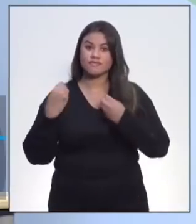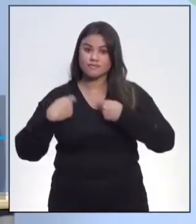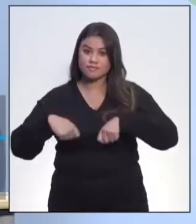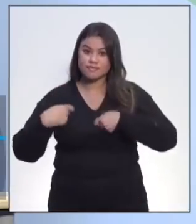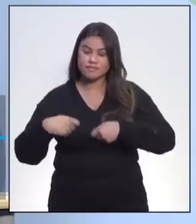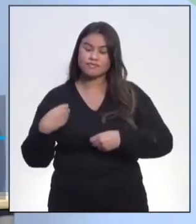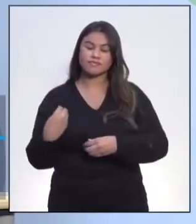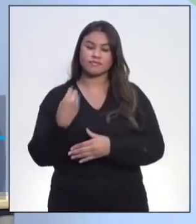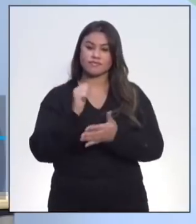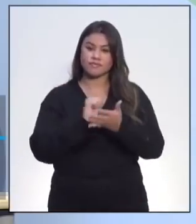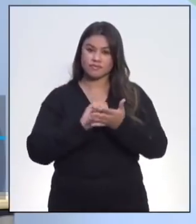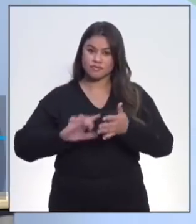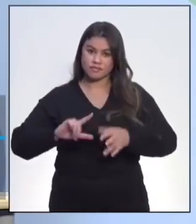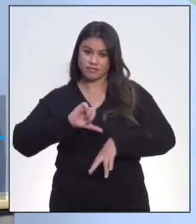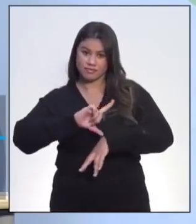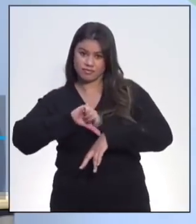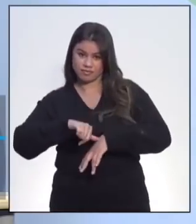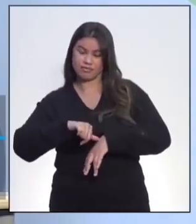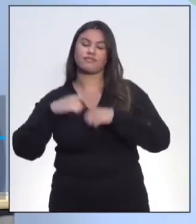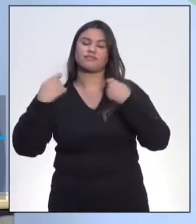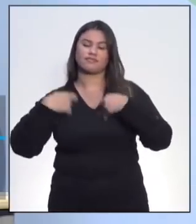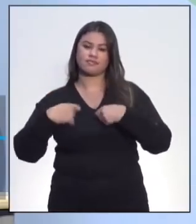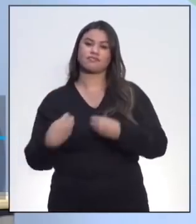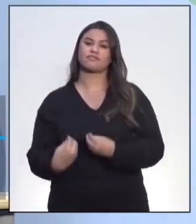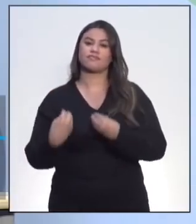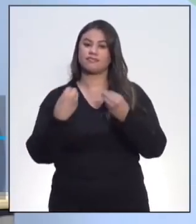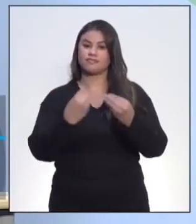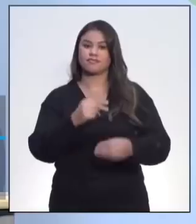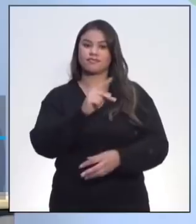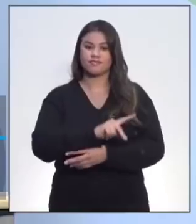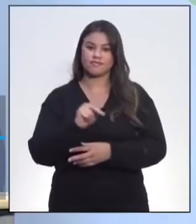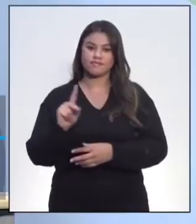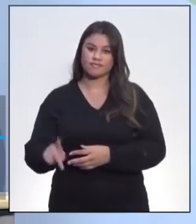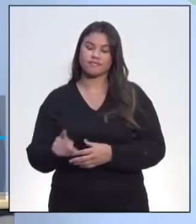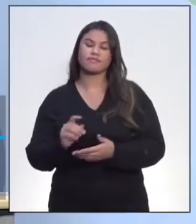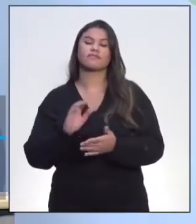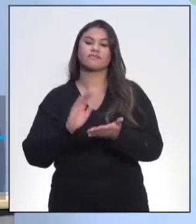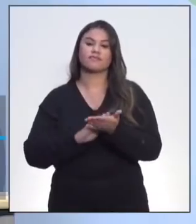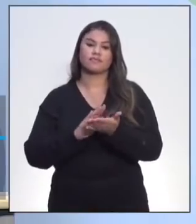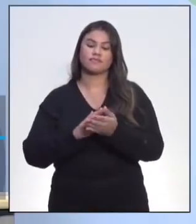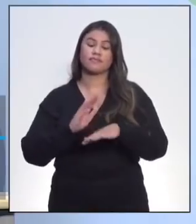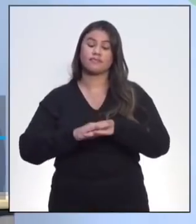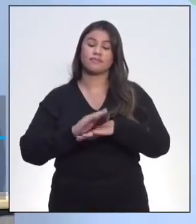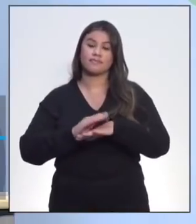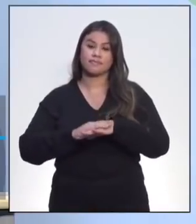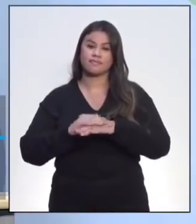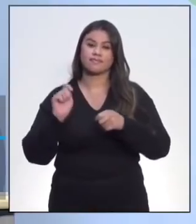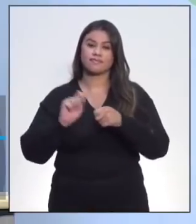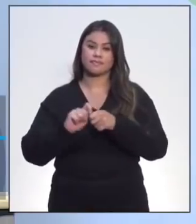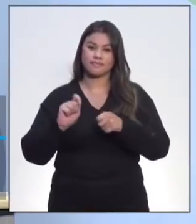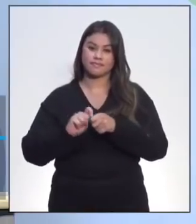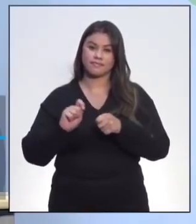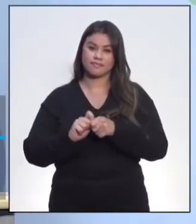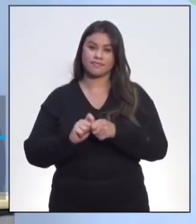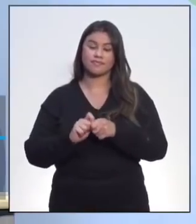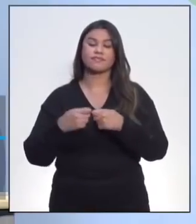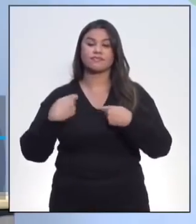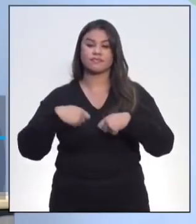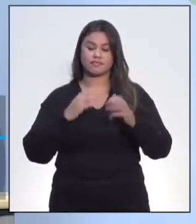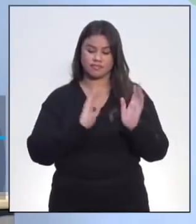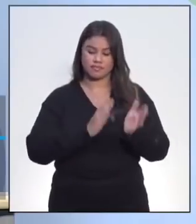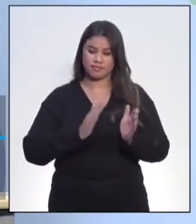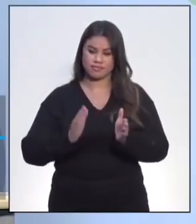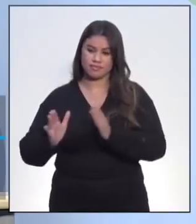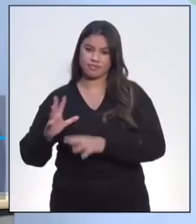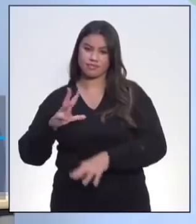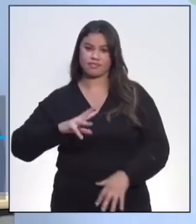alguma atividade atrasada, não deixe de entregar essa atividade, faça. Deixe sempre as suas coisas organizadas, né? As